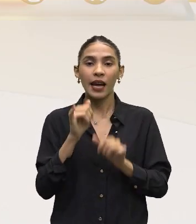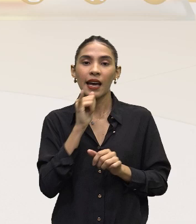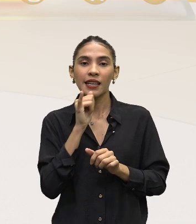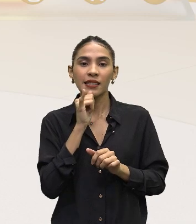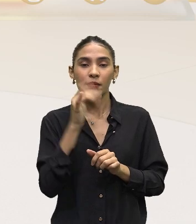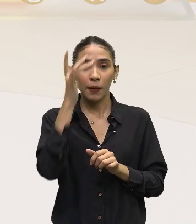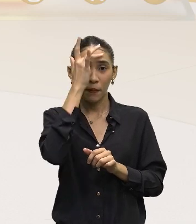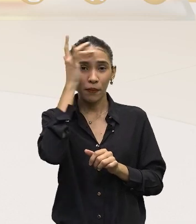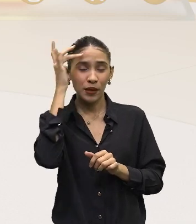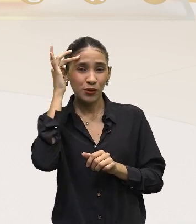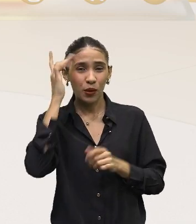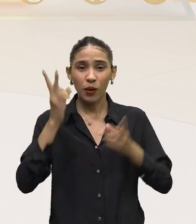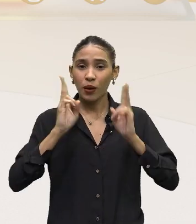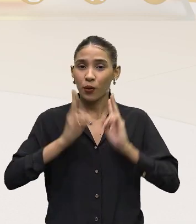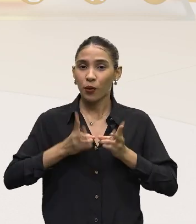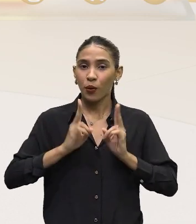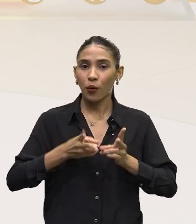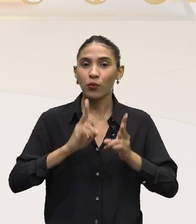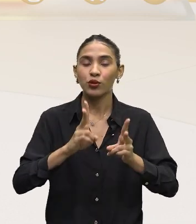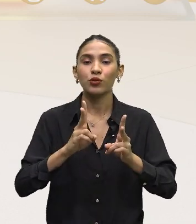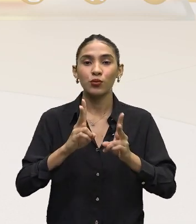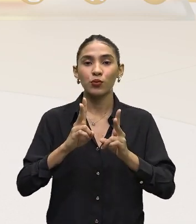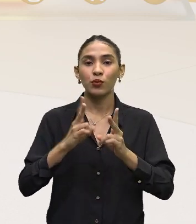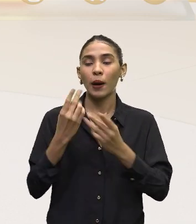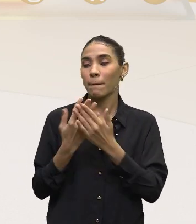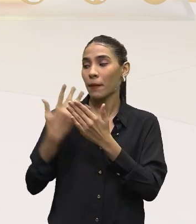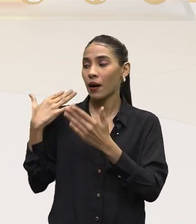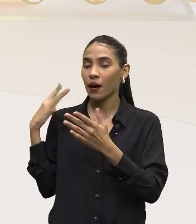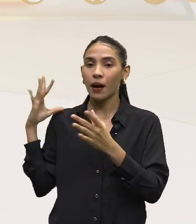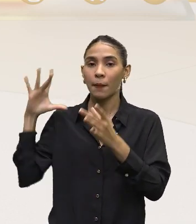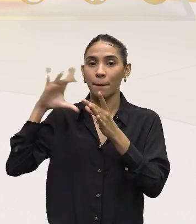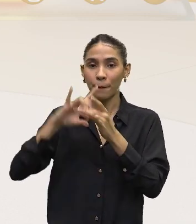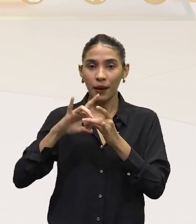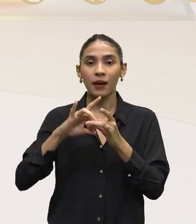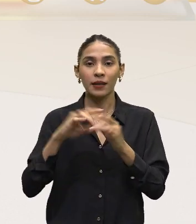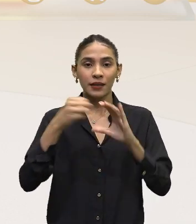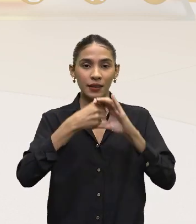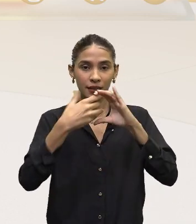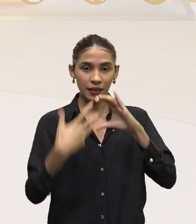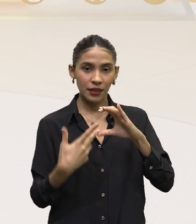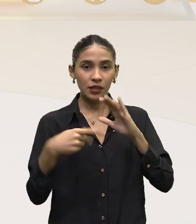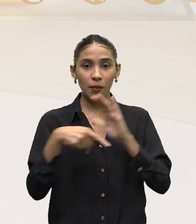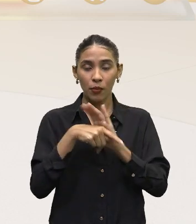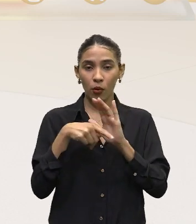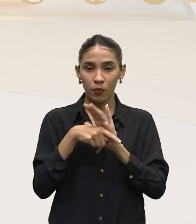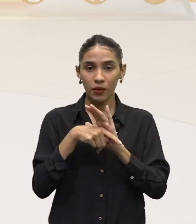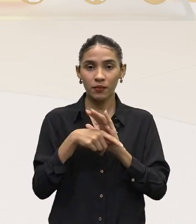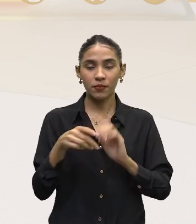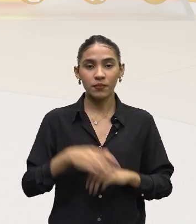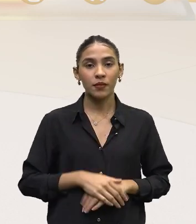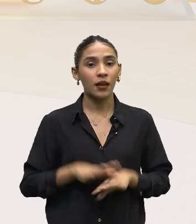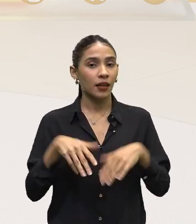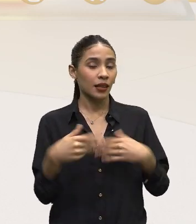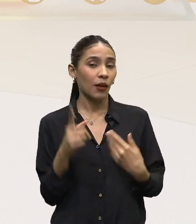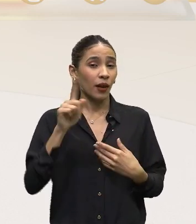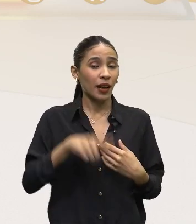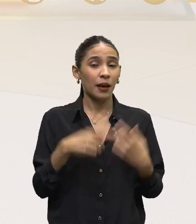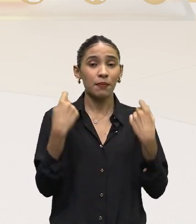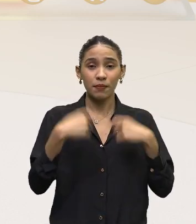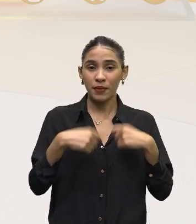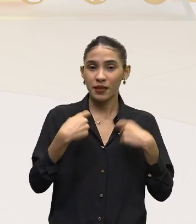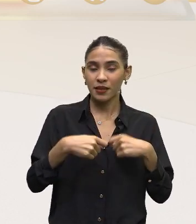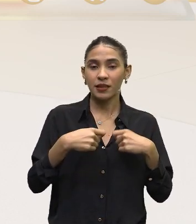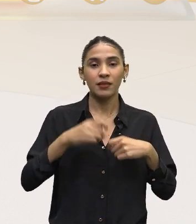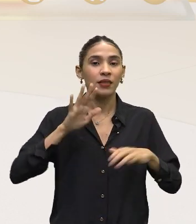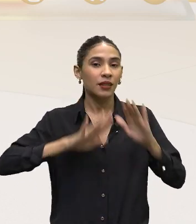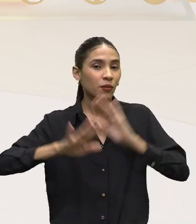se prende ali no que era aquele ativo, aquelas características do passado. Então é preciso ter muito